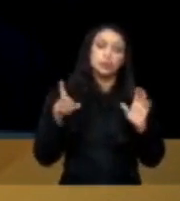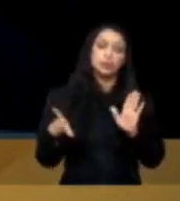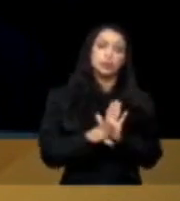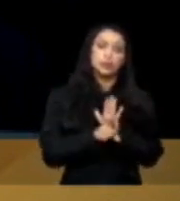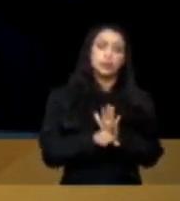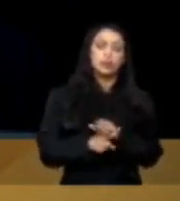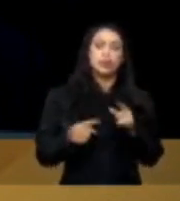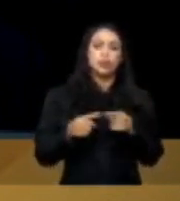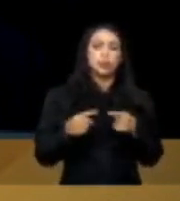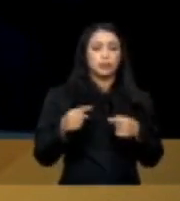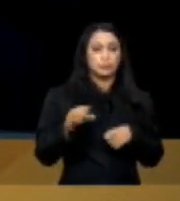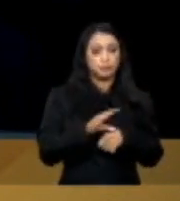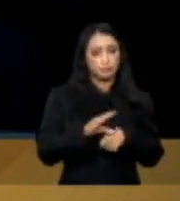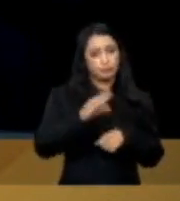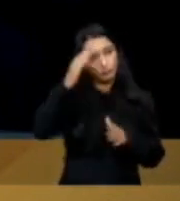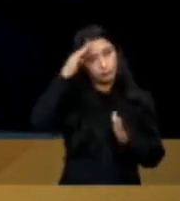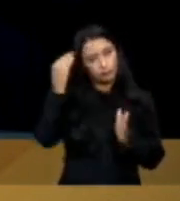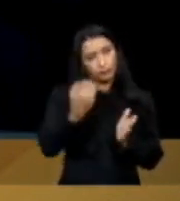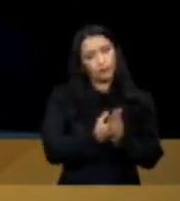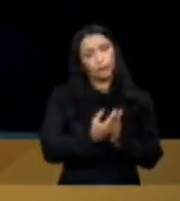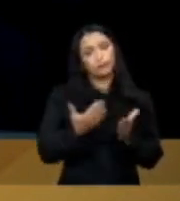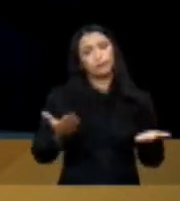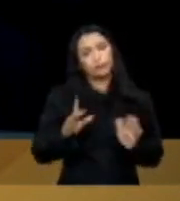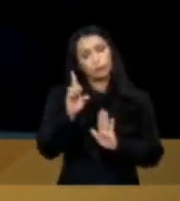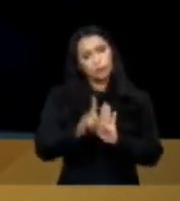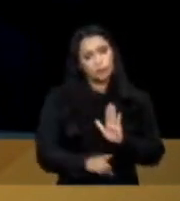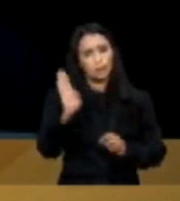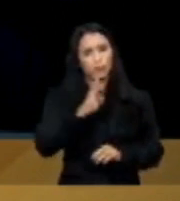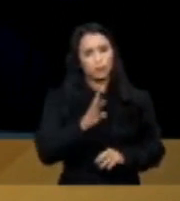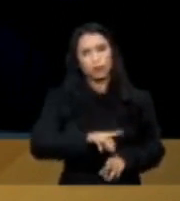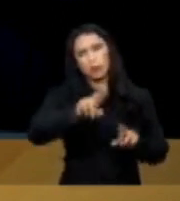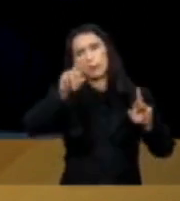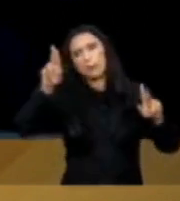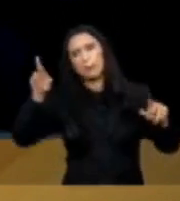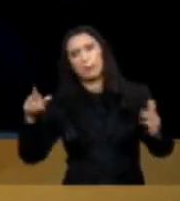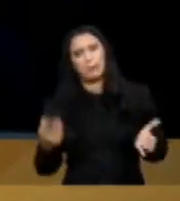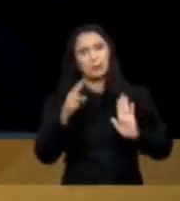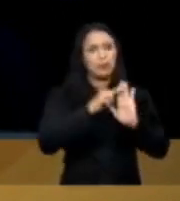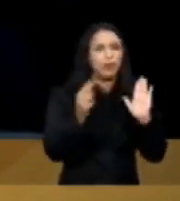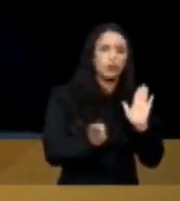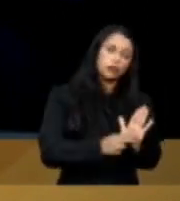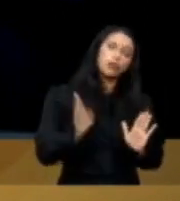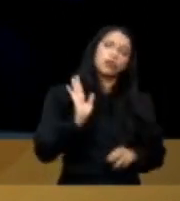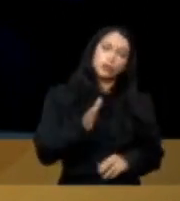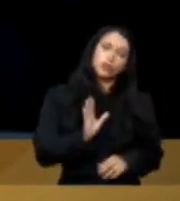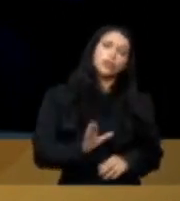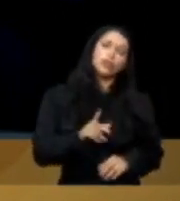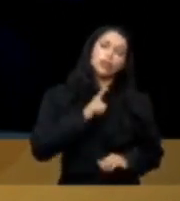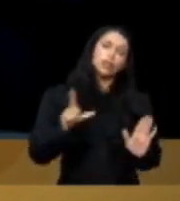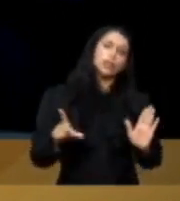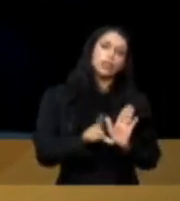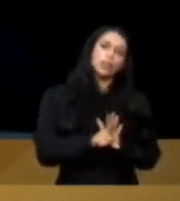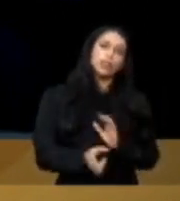lei pela Constituição de 88. Evidentemente que no direito brasileiro nós temos diversas normas recepcionadas com o caráter de